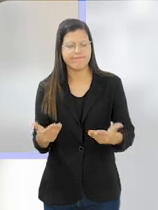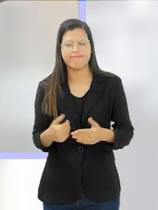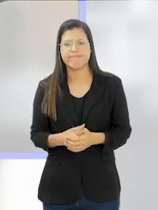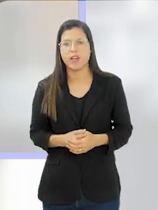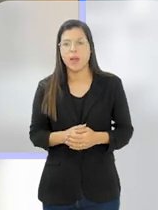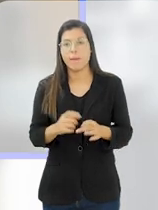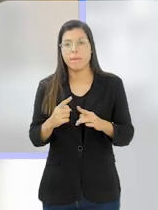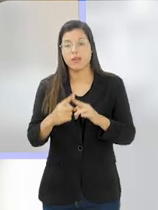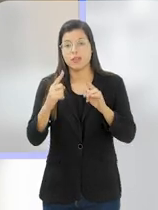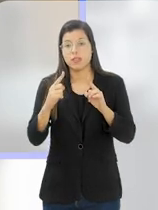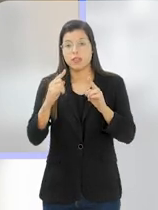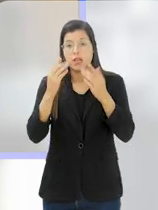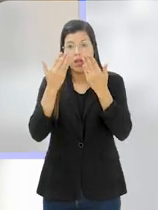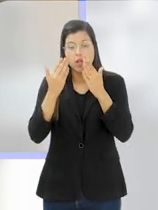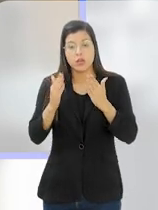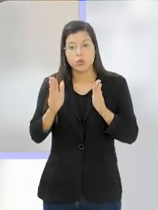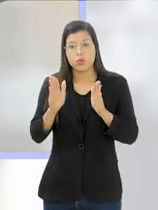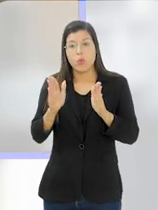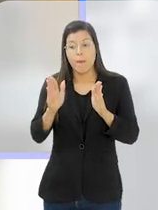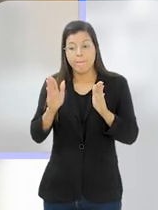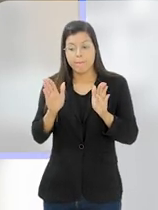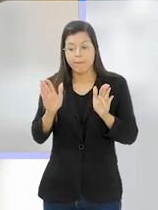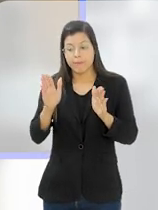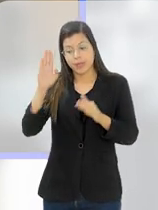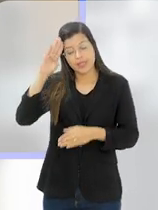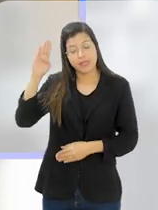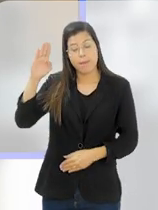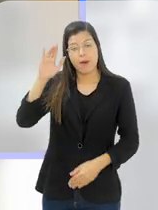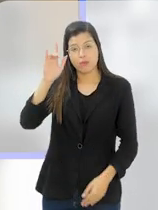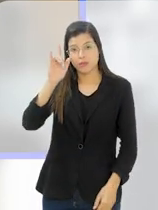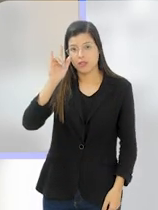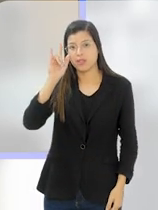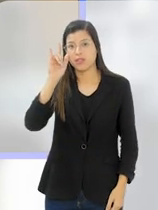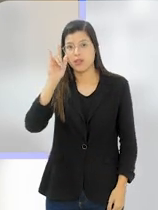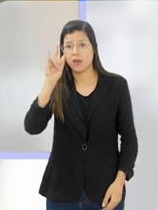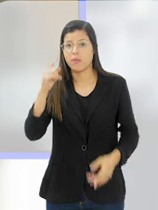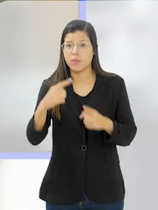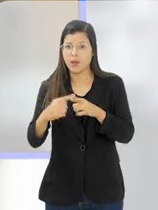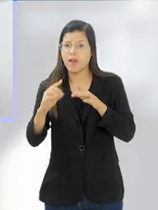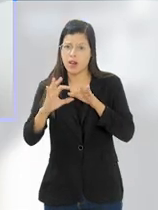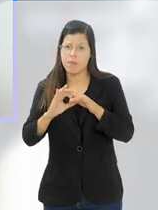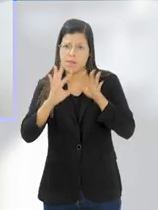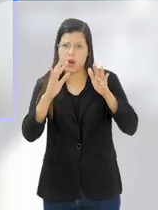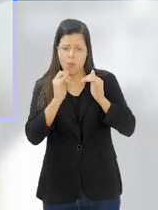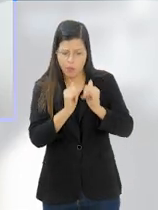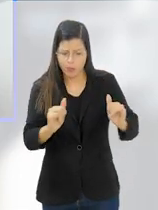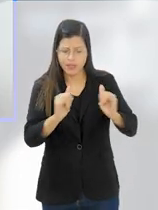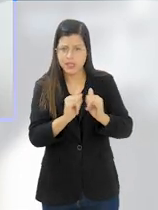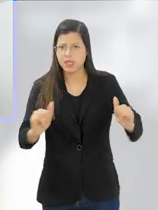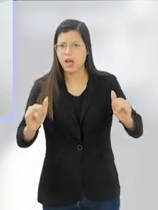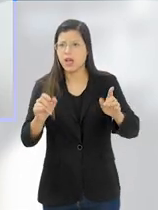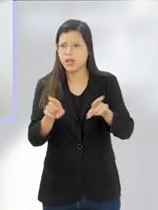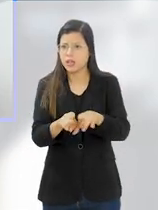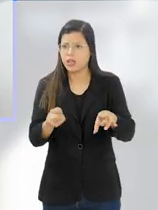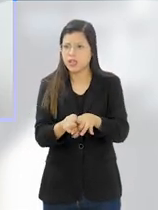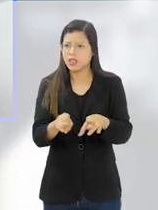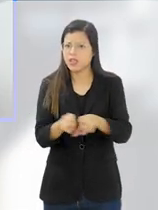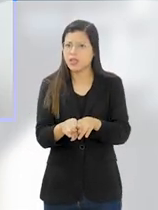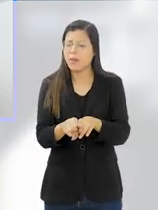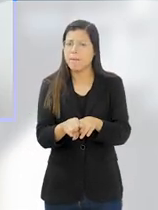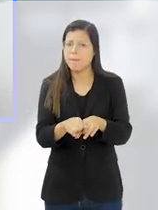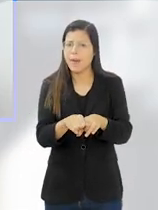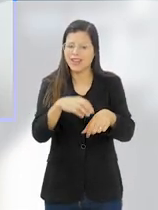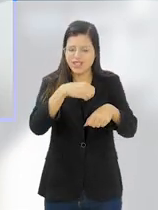Mas a gente olhou principalmente para o Instagram, porque ele não só permitiu essas publicidades, como também direciona essas publicidades,